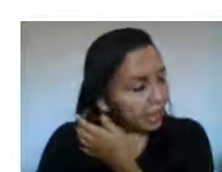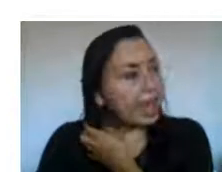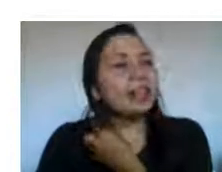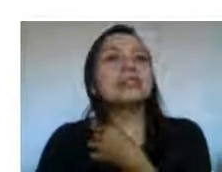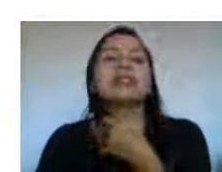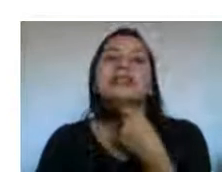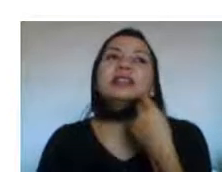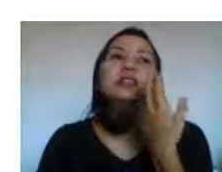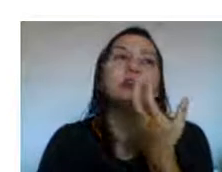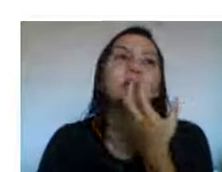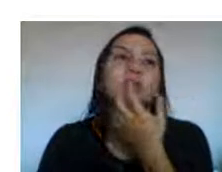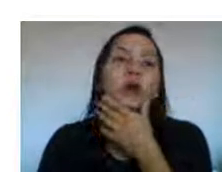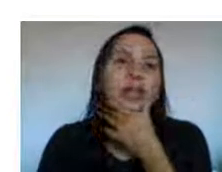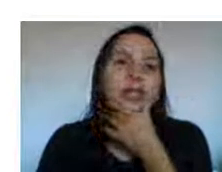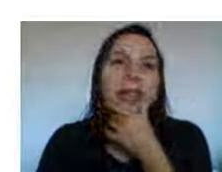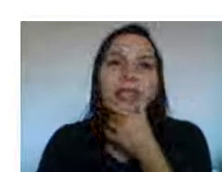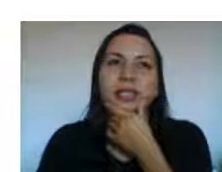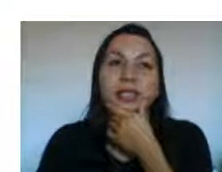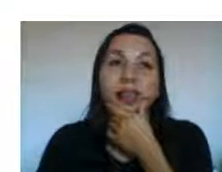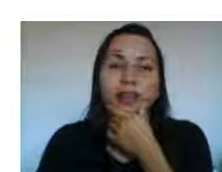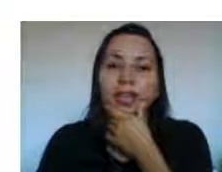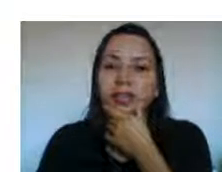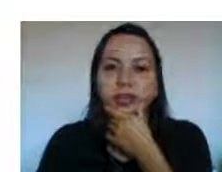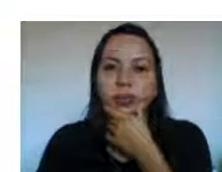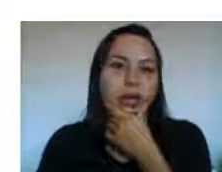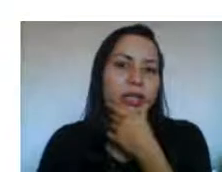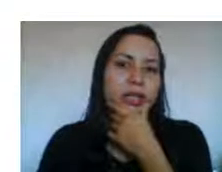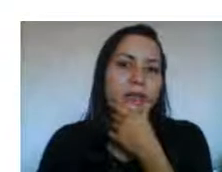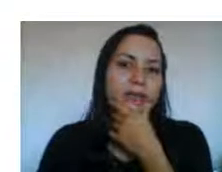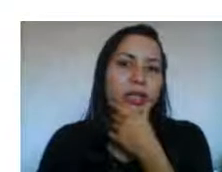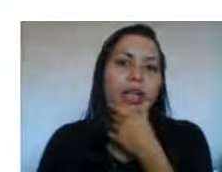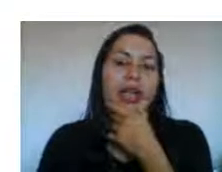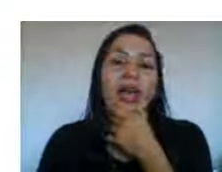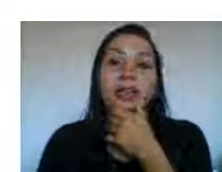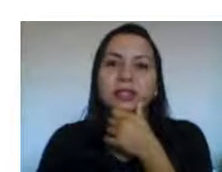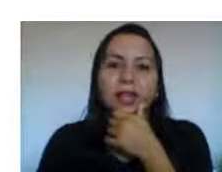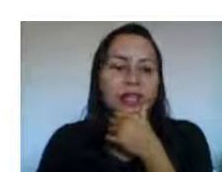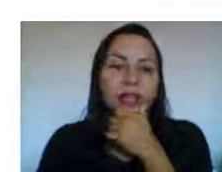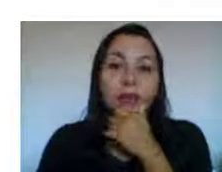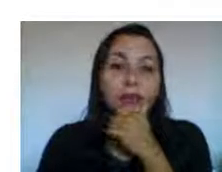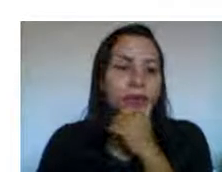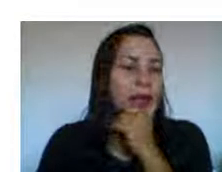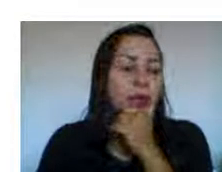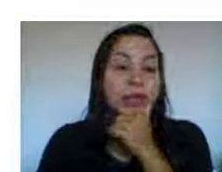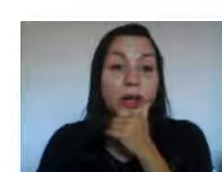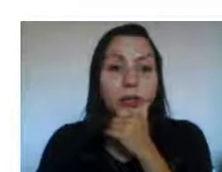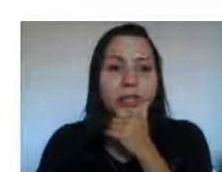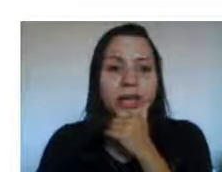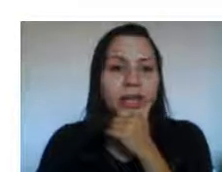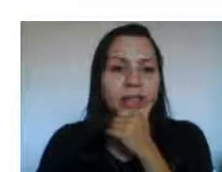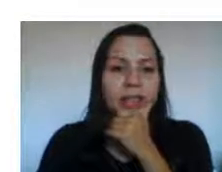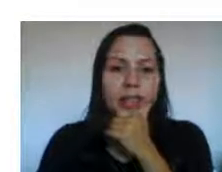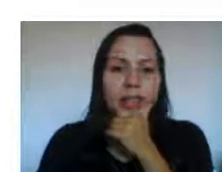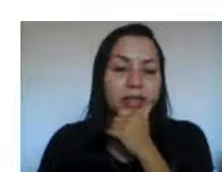E essas transformações, essas interferências humanas, elas tendem a causar